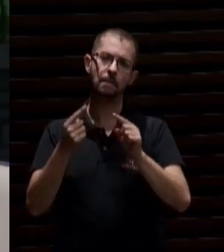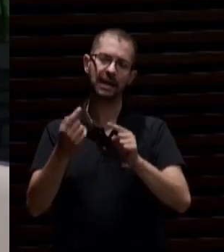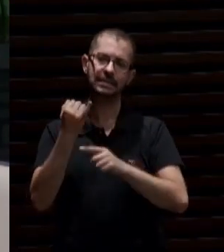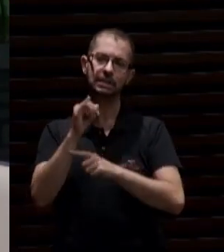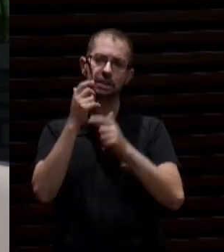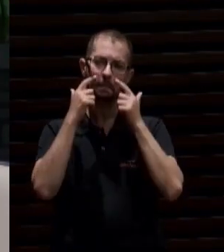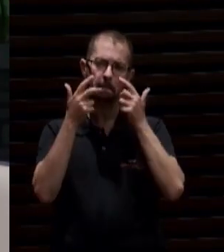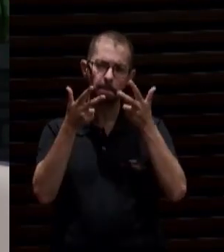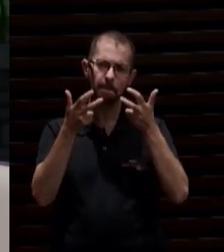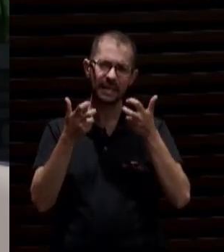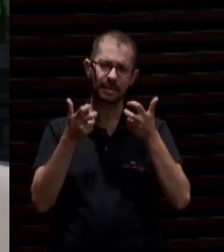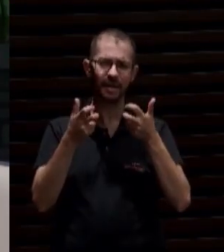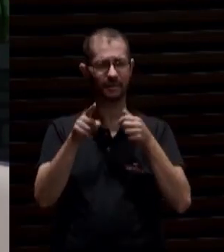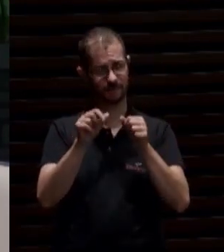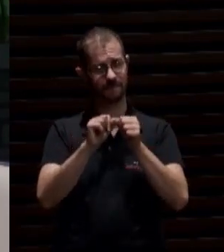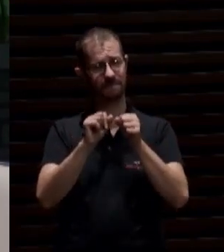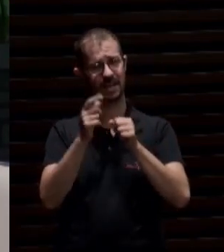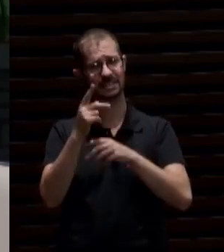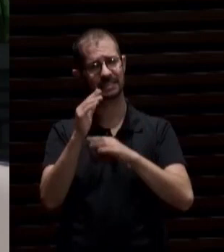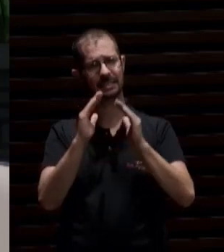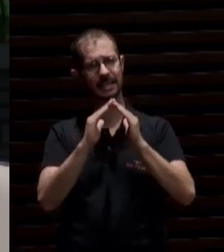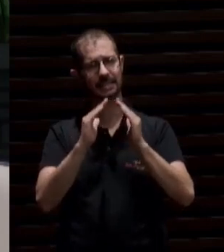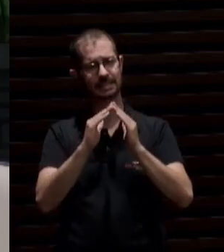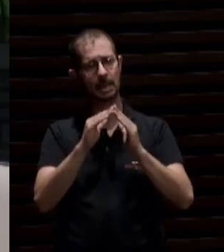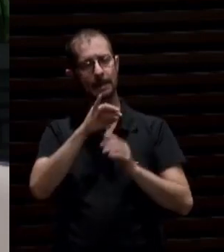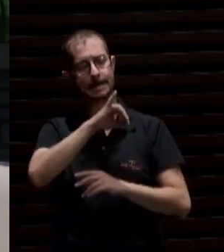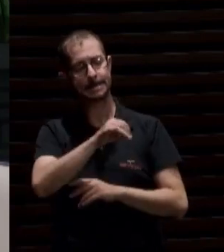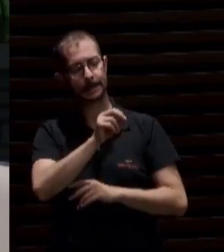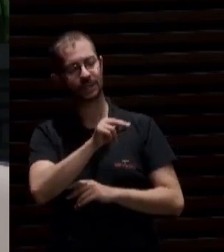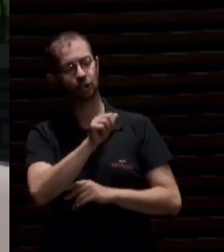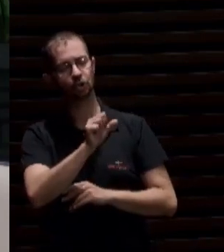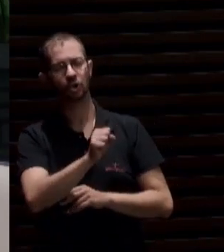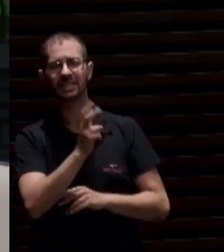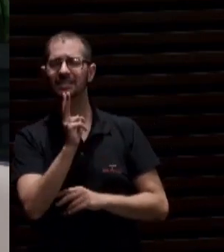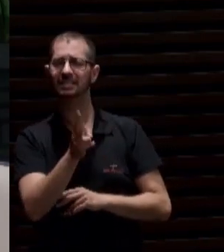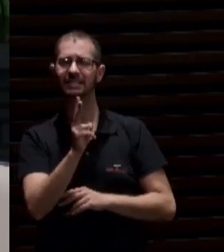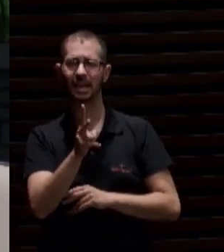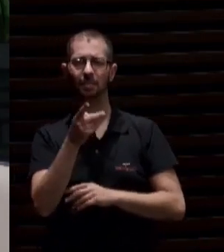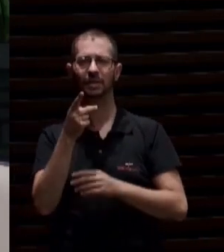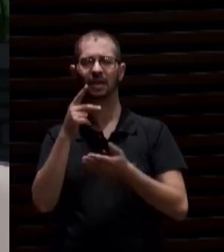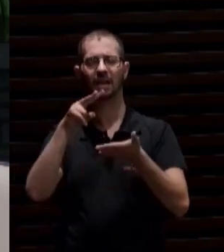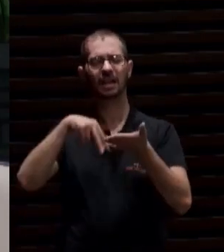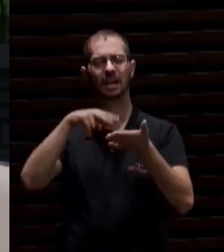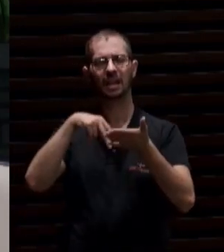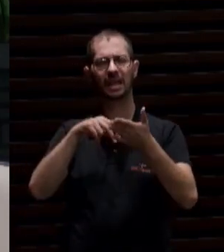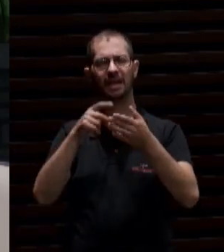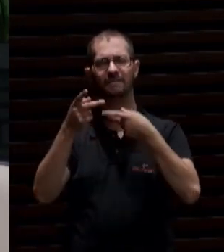atenção, e se puder, faça isso em casa. Jonas, ele constantemente, ele cita os salmos na sua oração com o